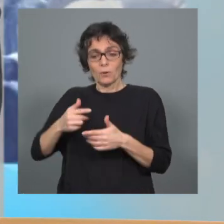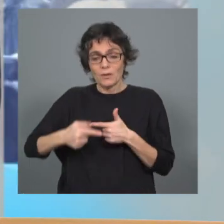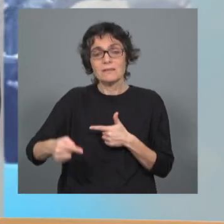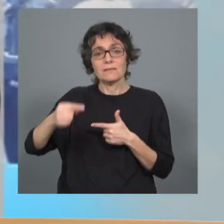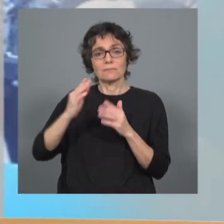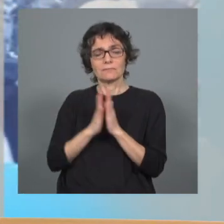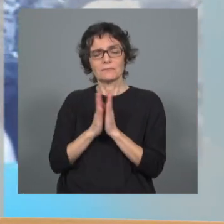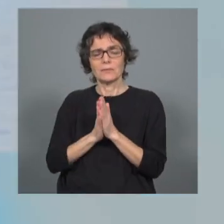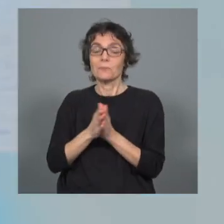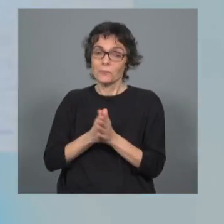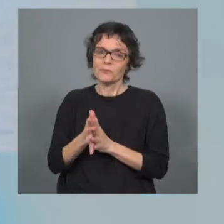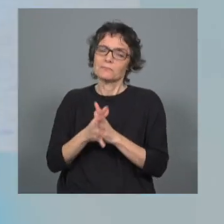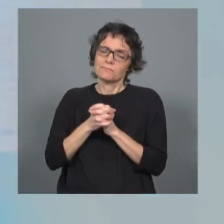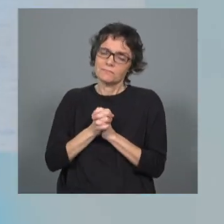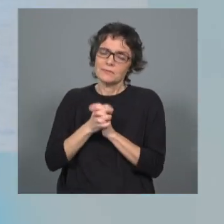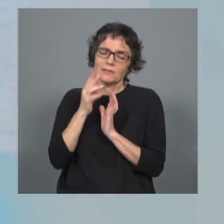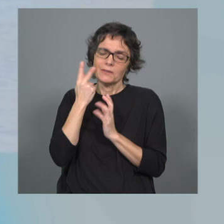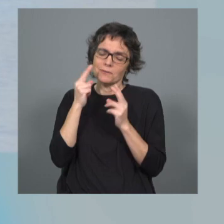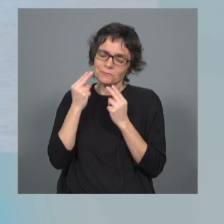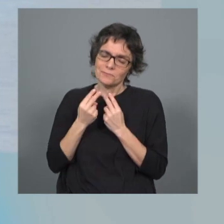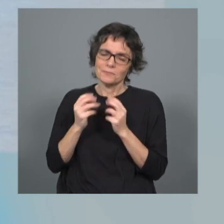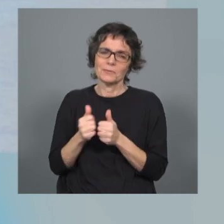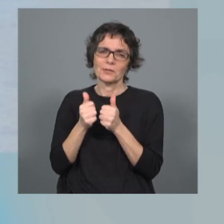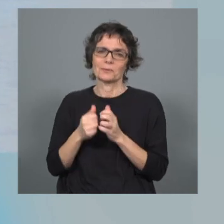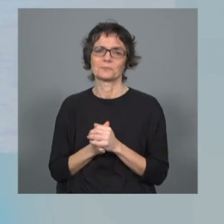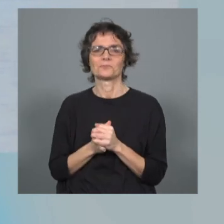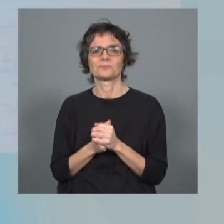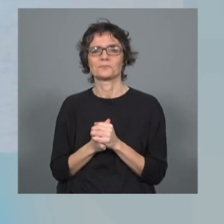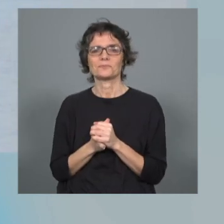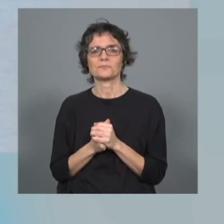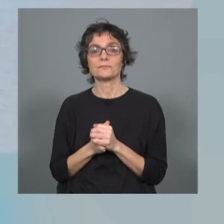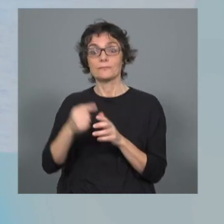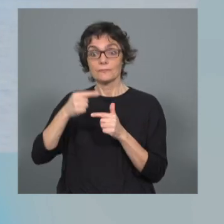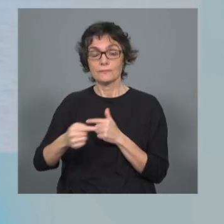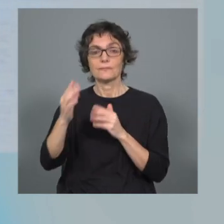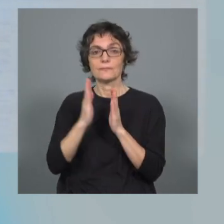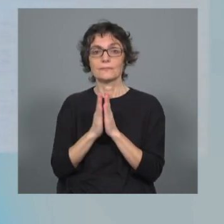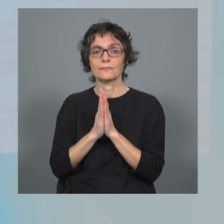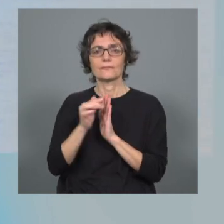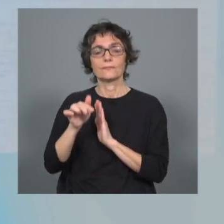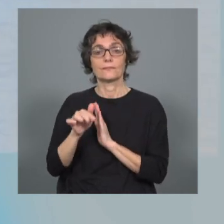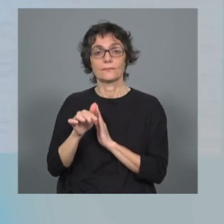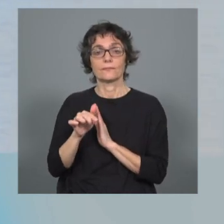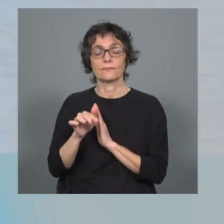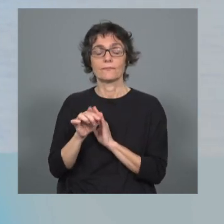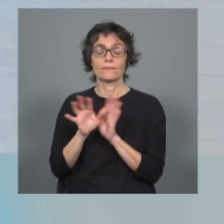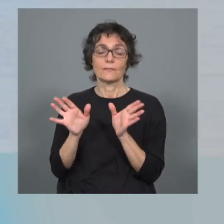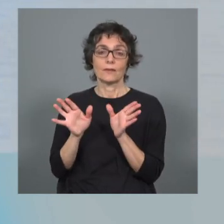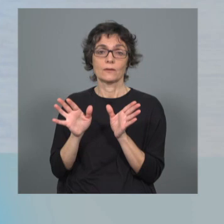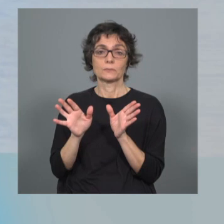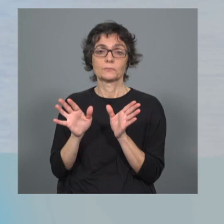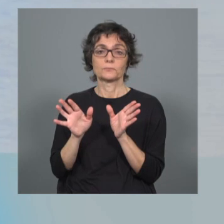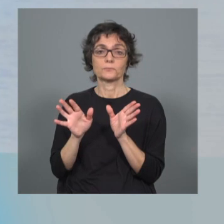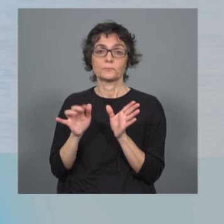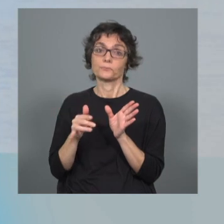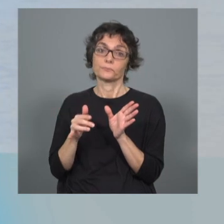realidade. Esta Semana Santa em concreto não será vivida com manifestações